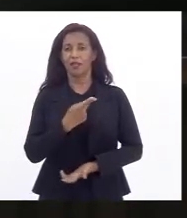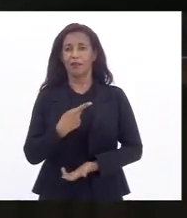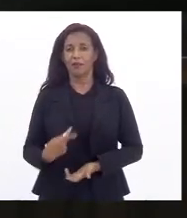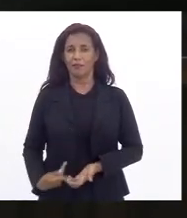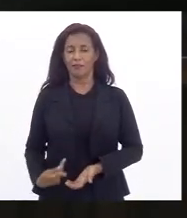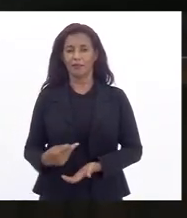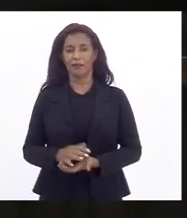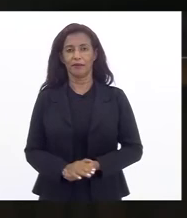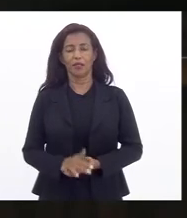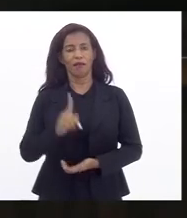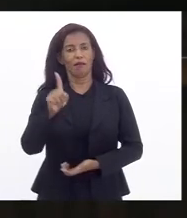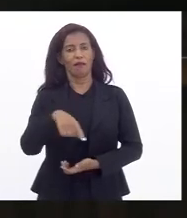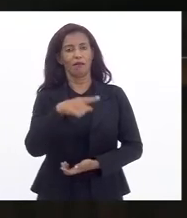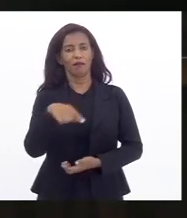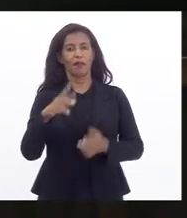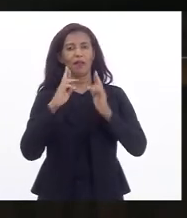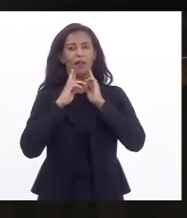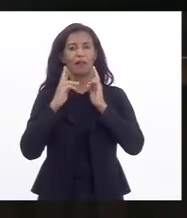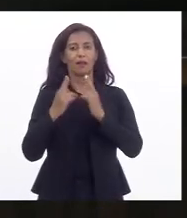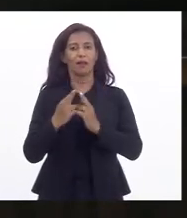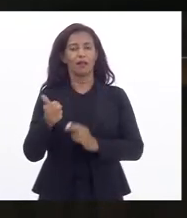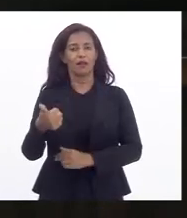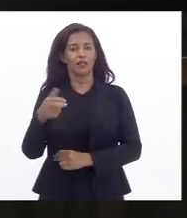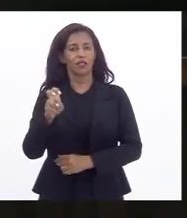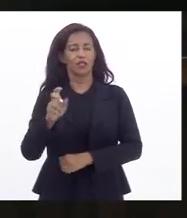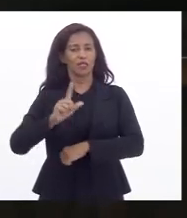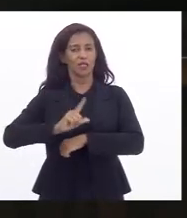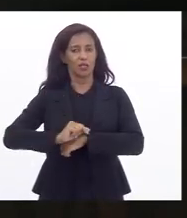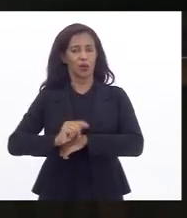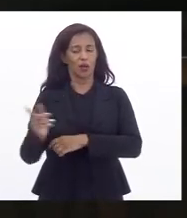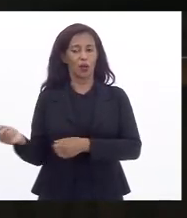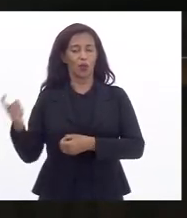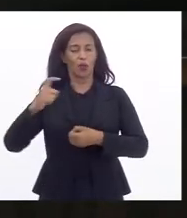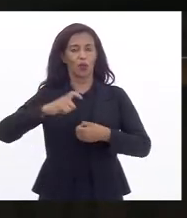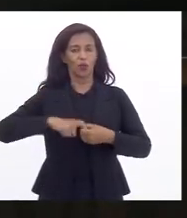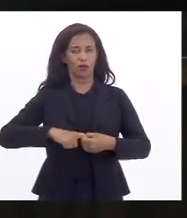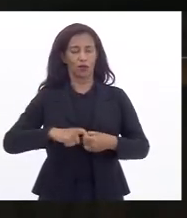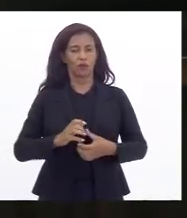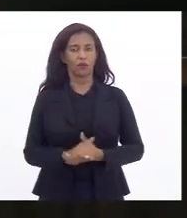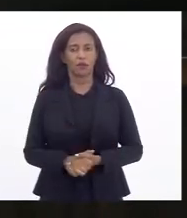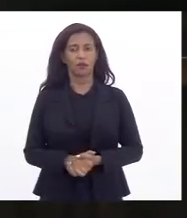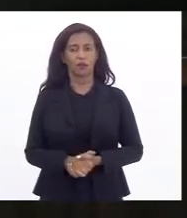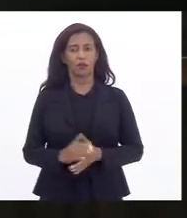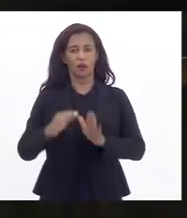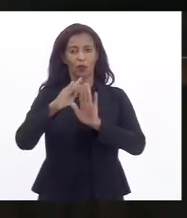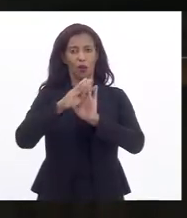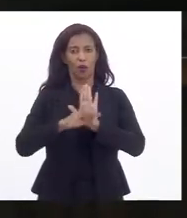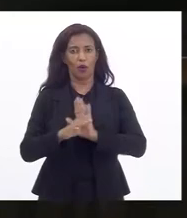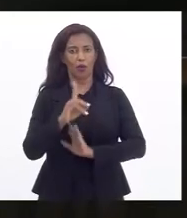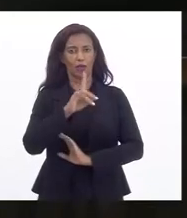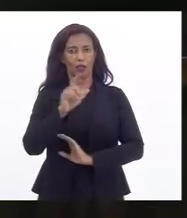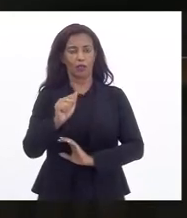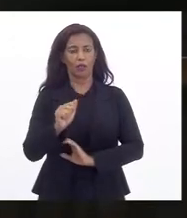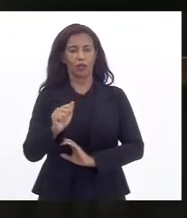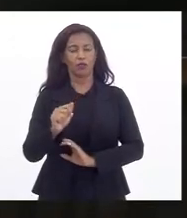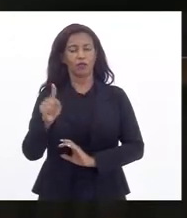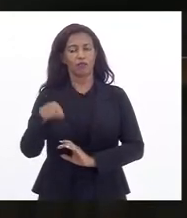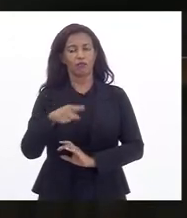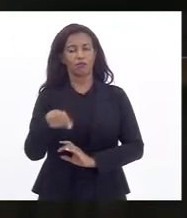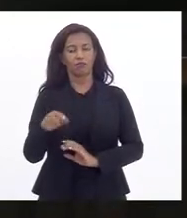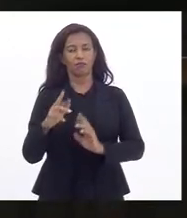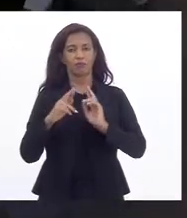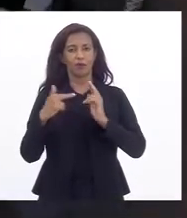presidência suspende a sessão até às 15horas quando retornaremos com a ordem do dia está